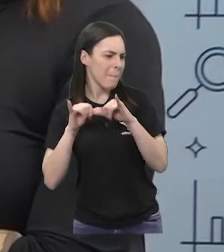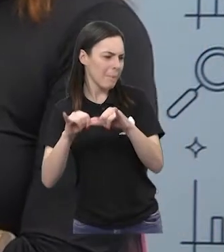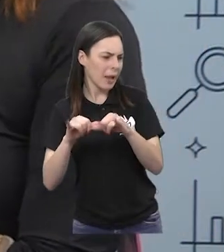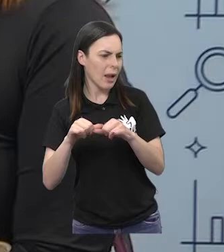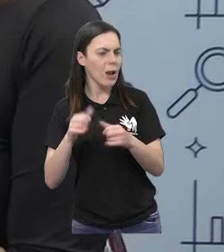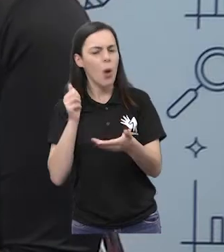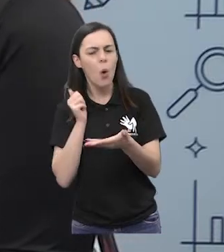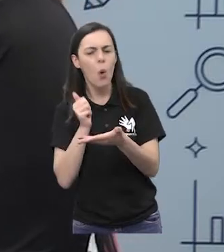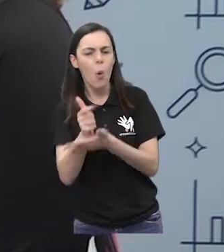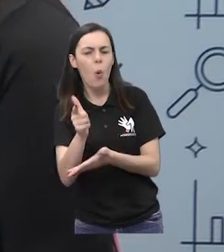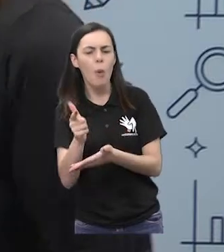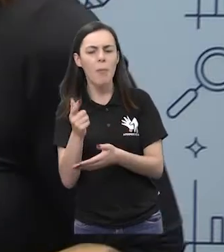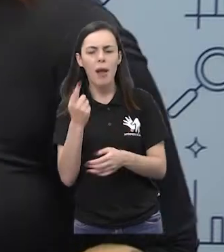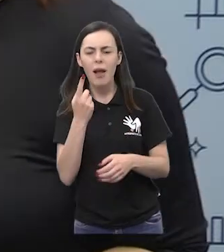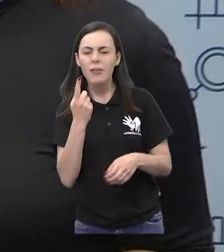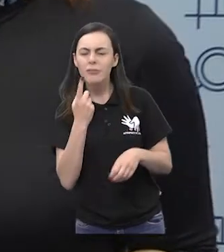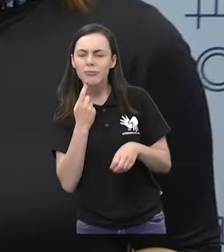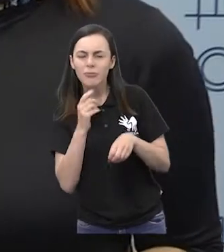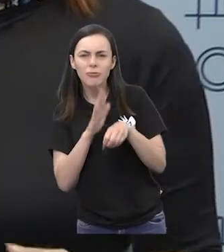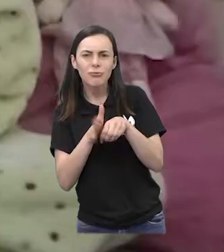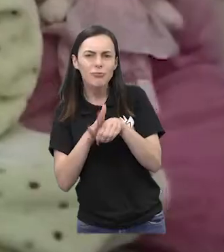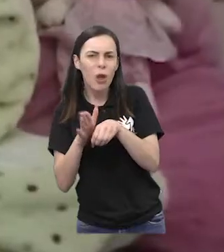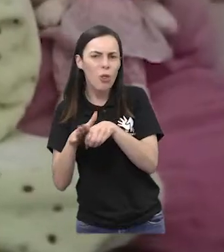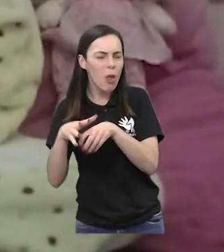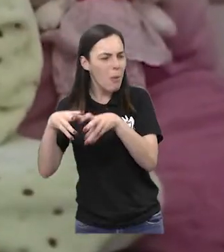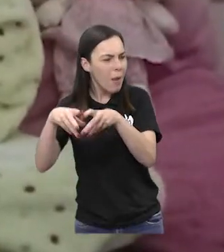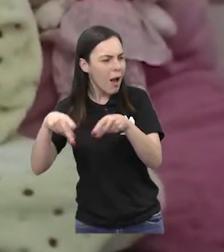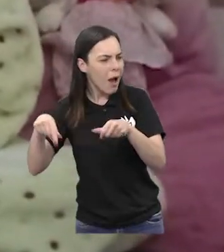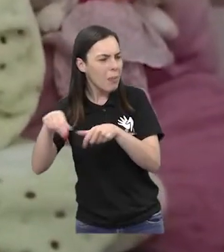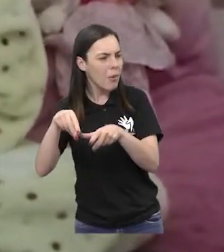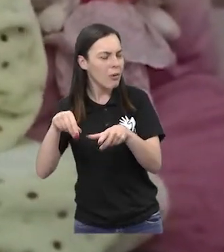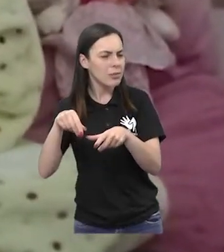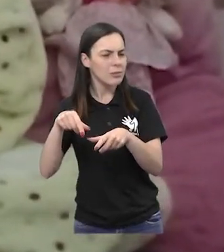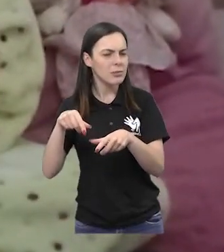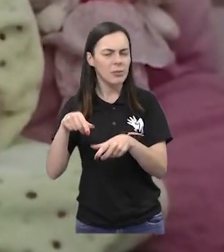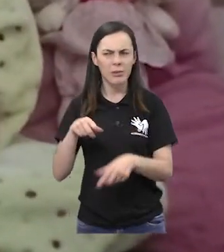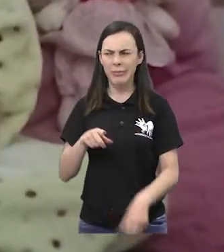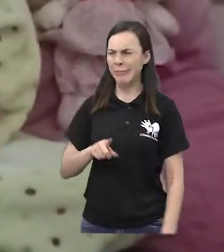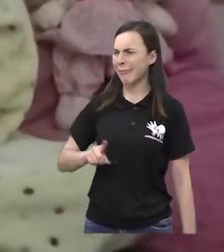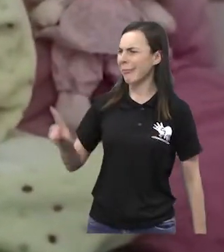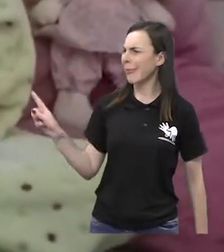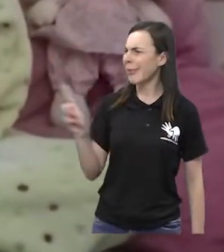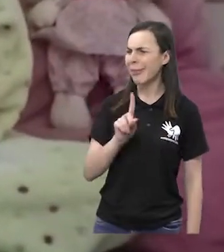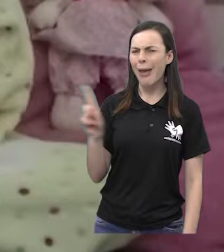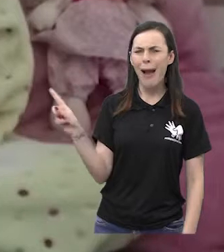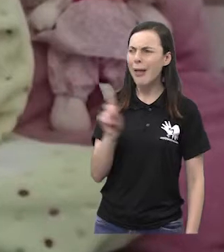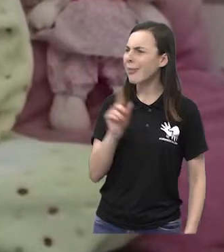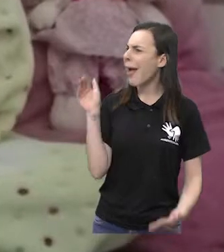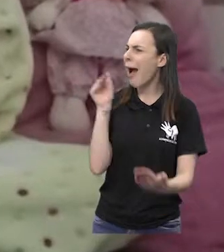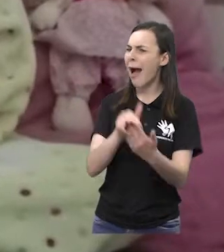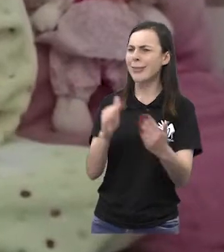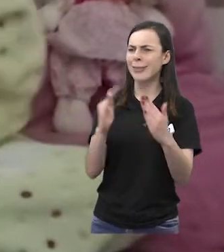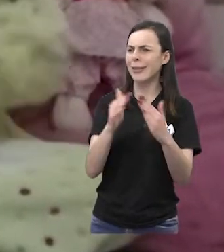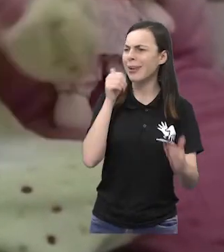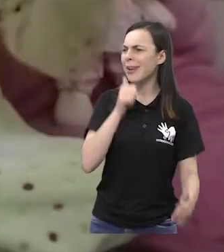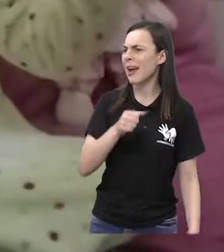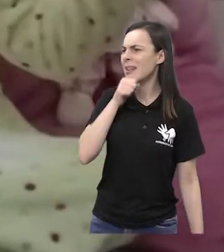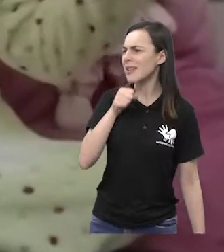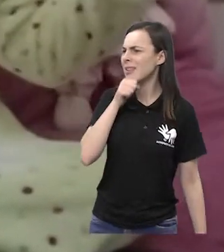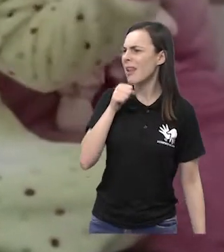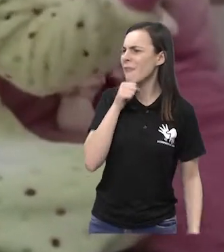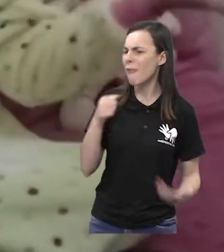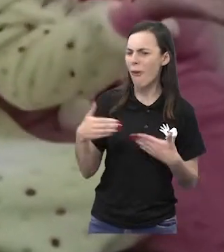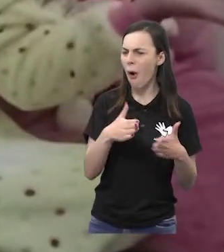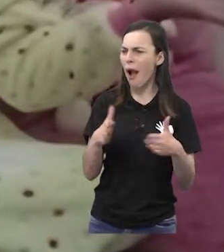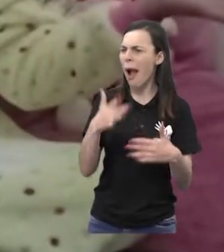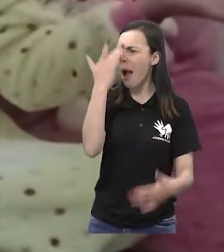mercado comprar molho de tomate nem sonhando vou até a casa da vovó que está doente mas não sei